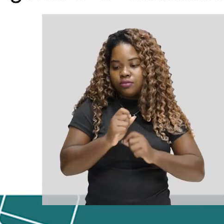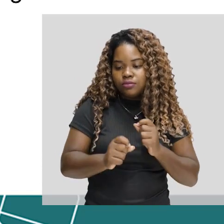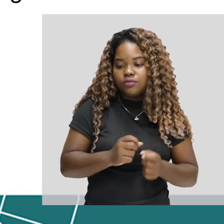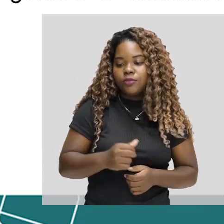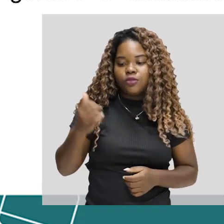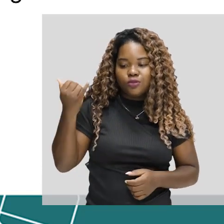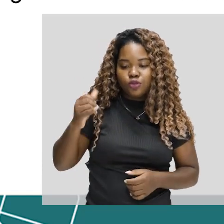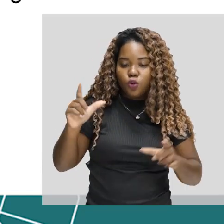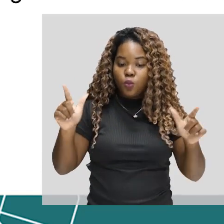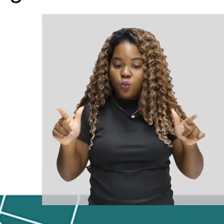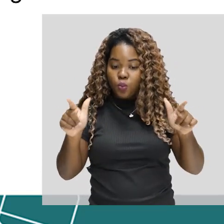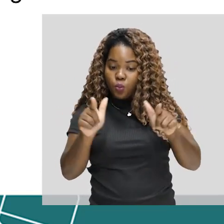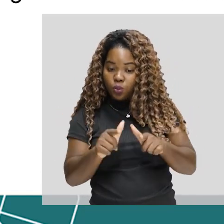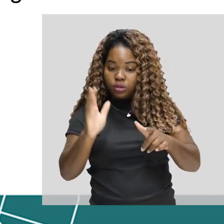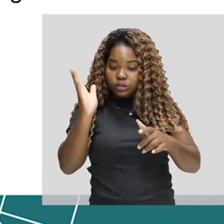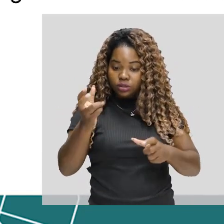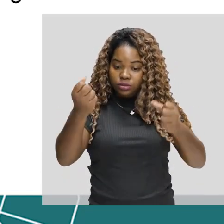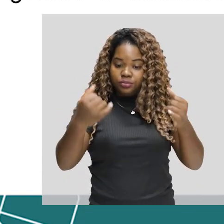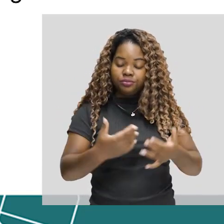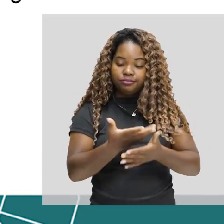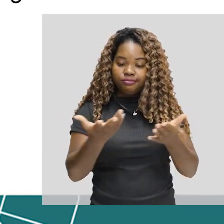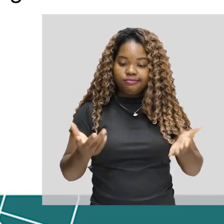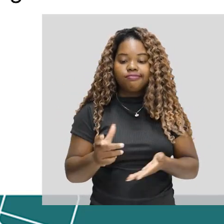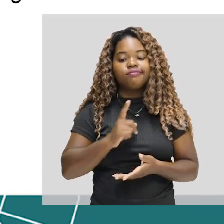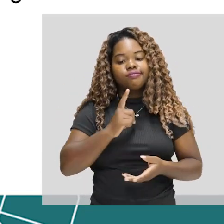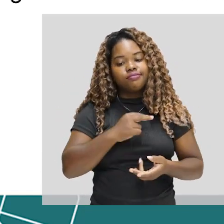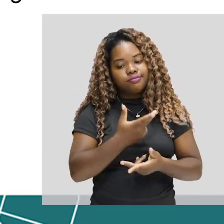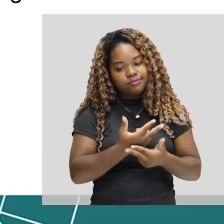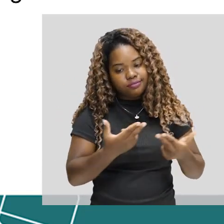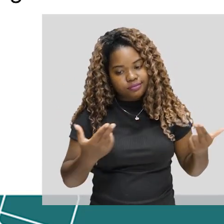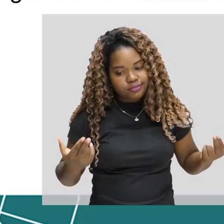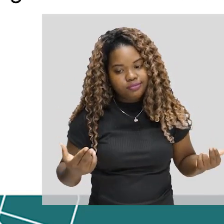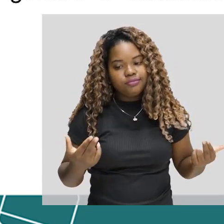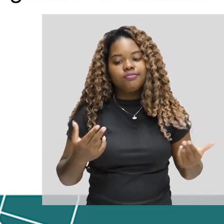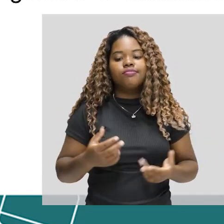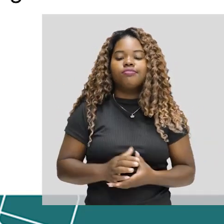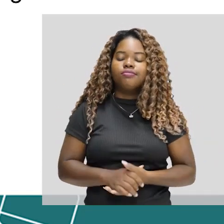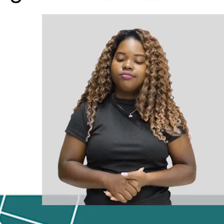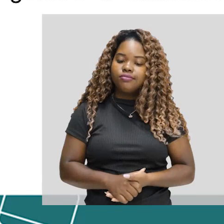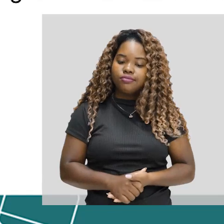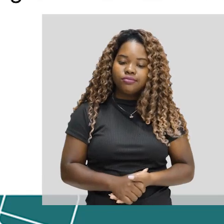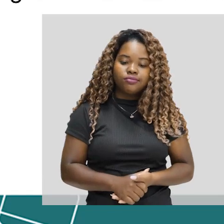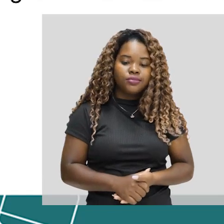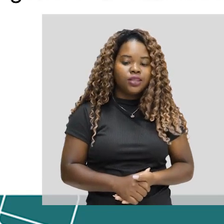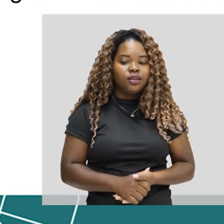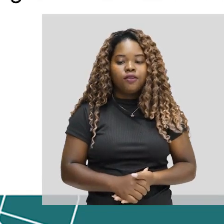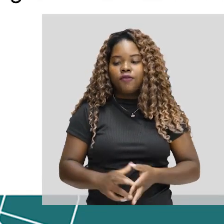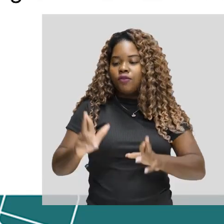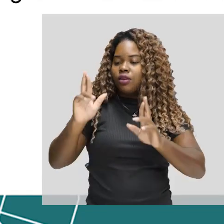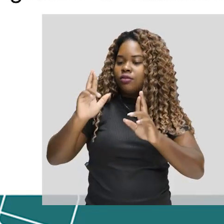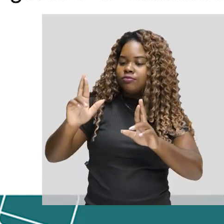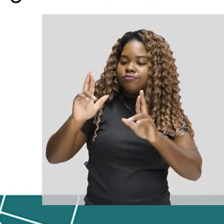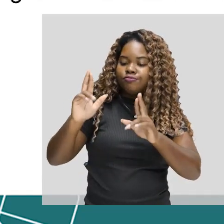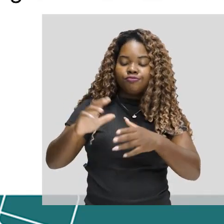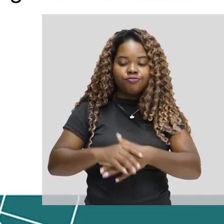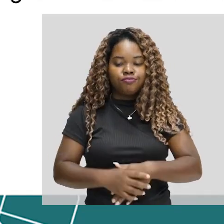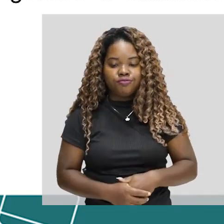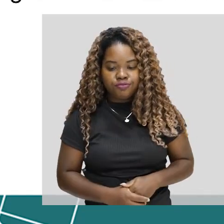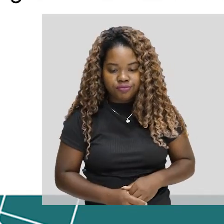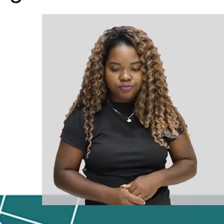uma narrativa curta, já falei, né? E vai envolver apenas um conflito, ou seja, embolou tudo,